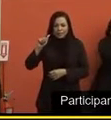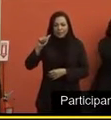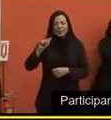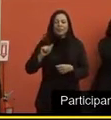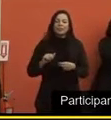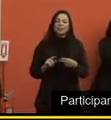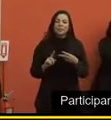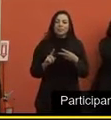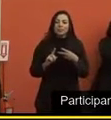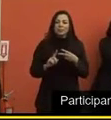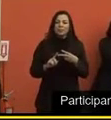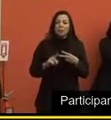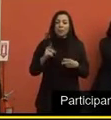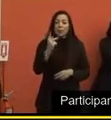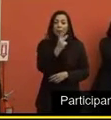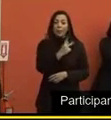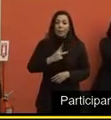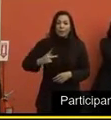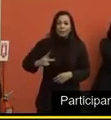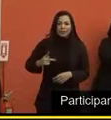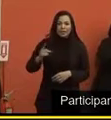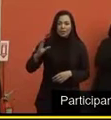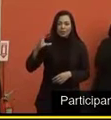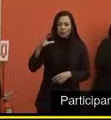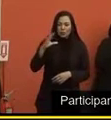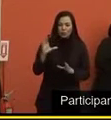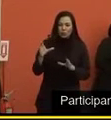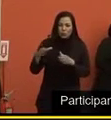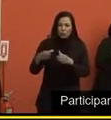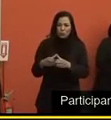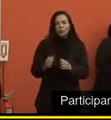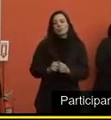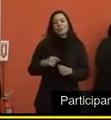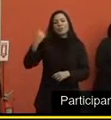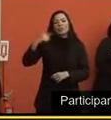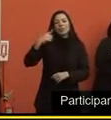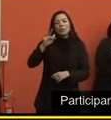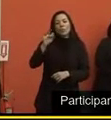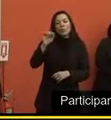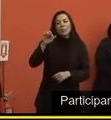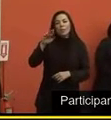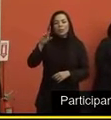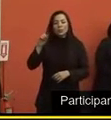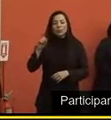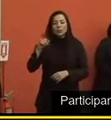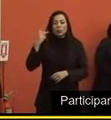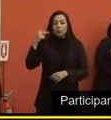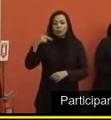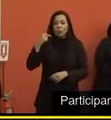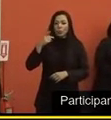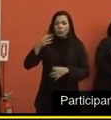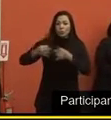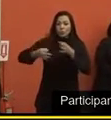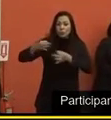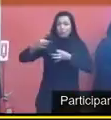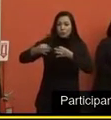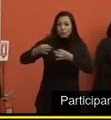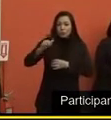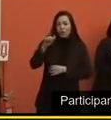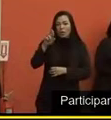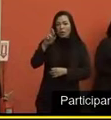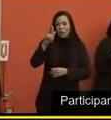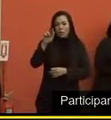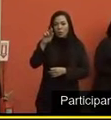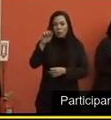Anjos Telecheia, presidente da comissão. Advogado Alfredo Hilário de Souza. Procurador de Justiça Augusto